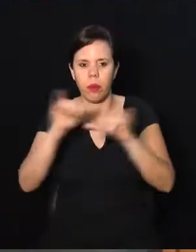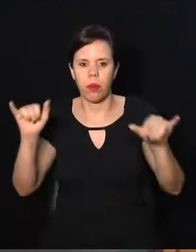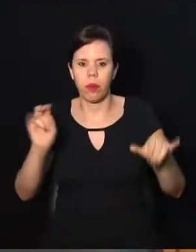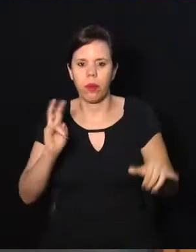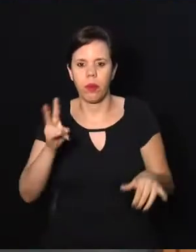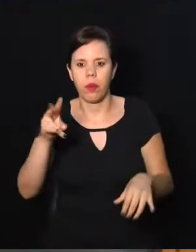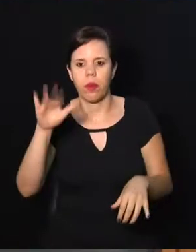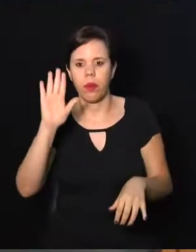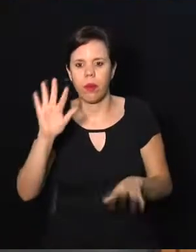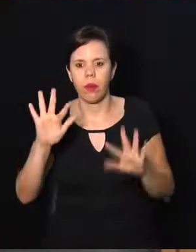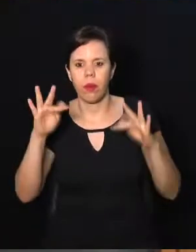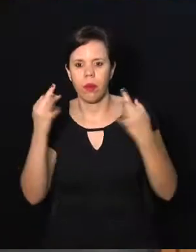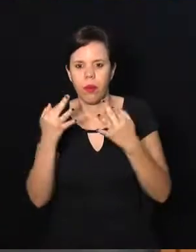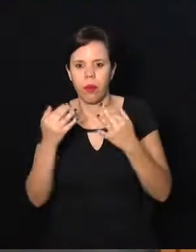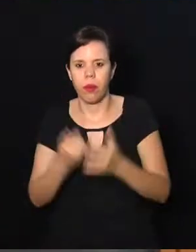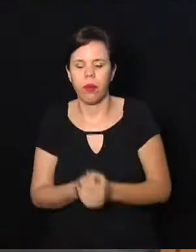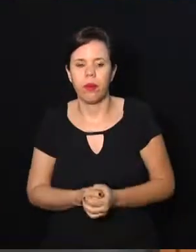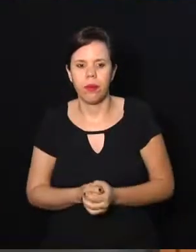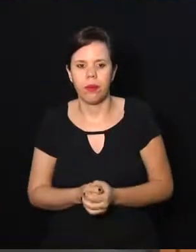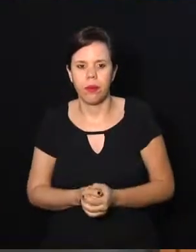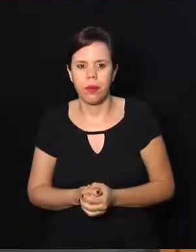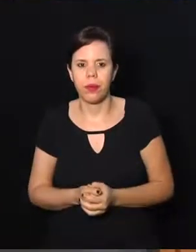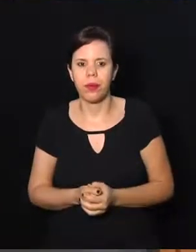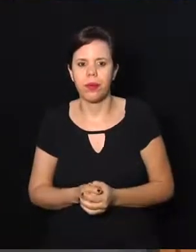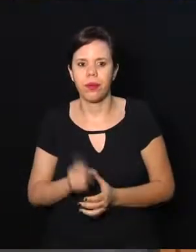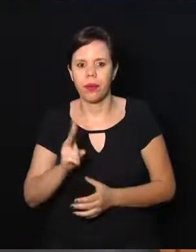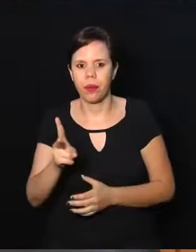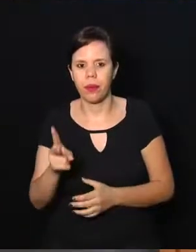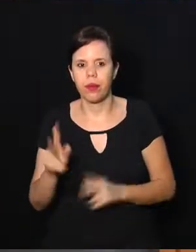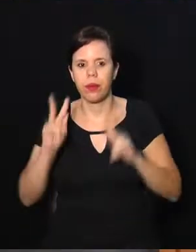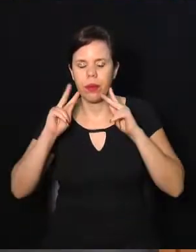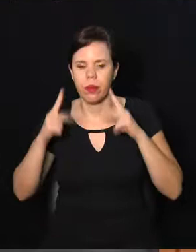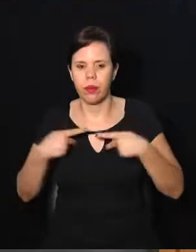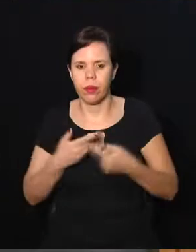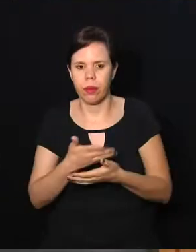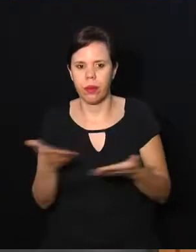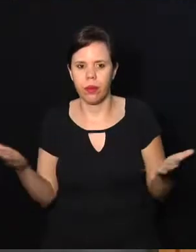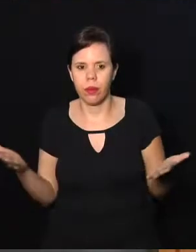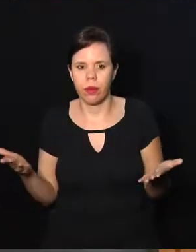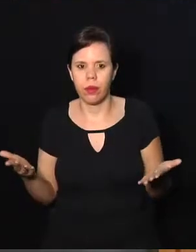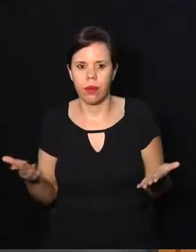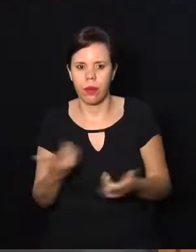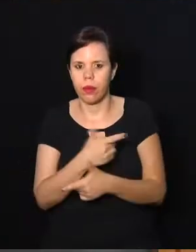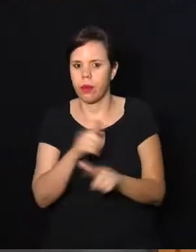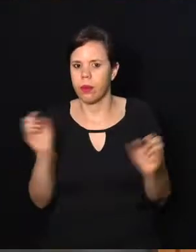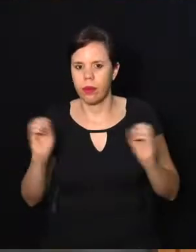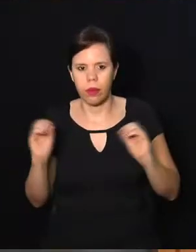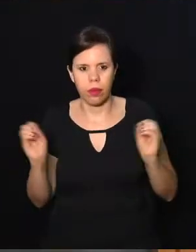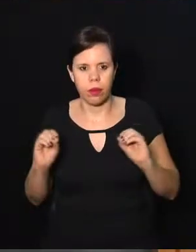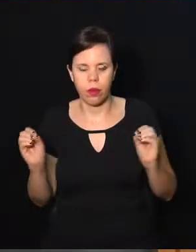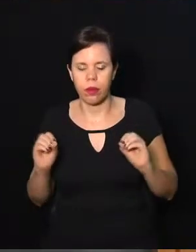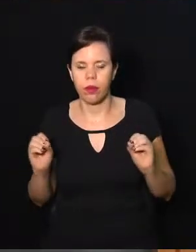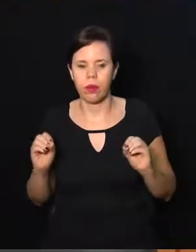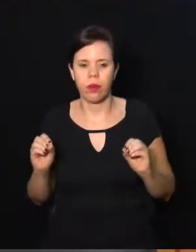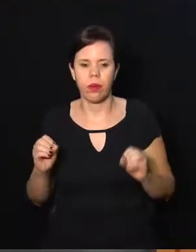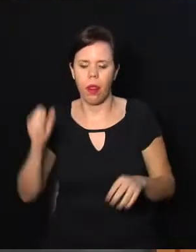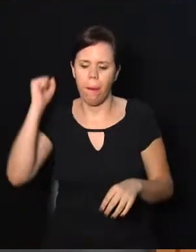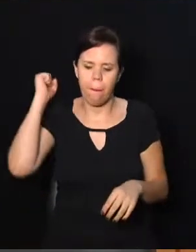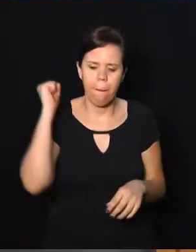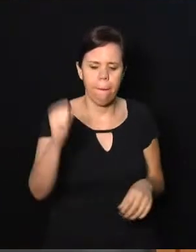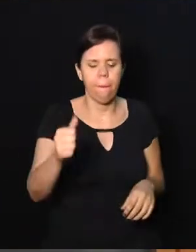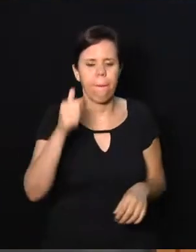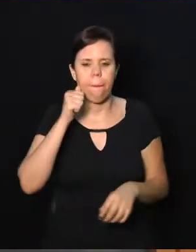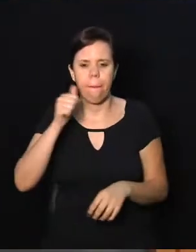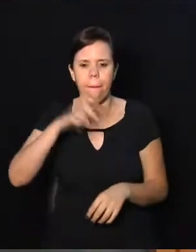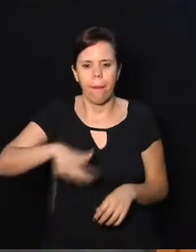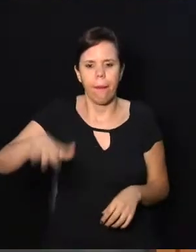vez mais a família, cada vez mais o ser humano, para que não tenha mais o feminicídio, para